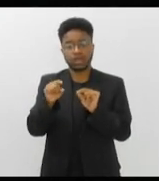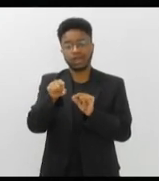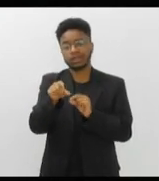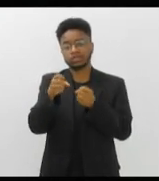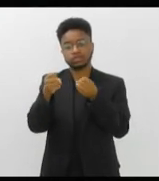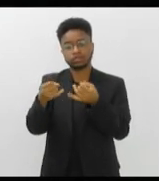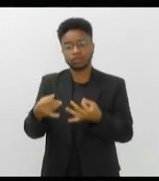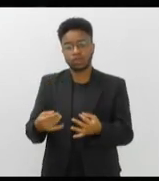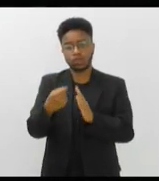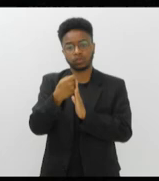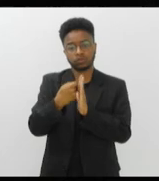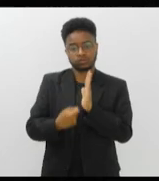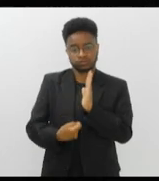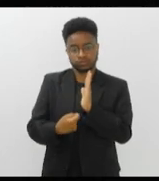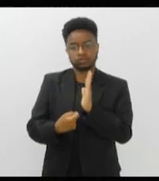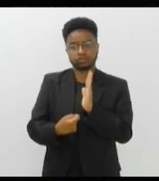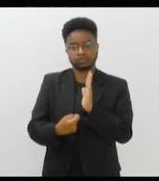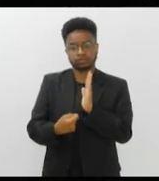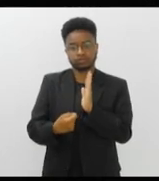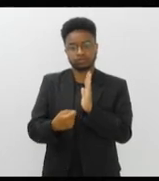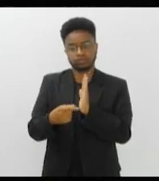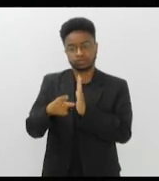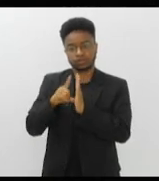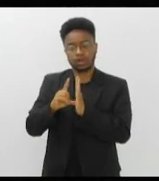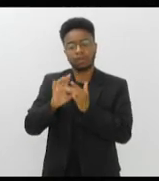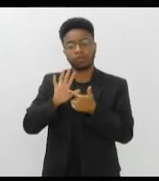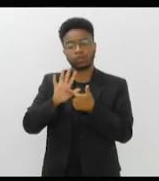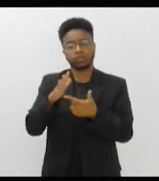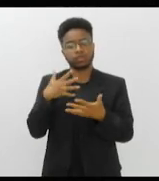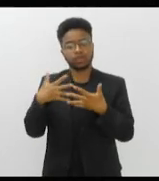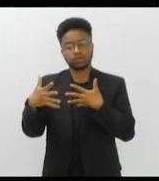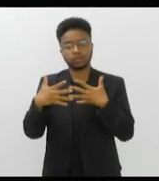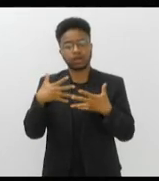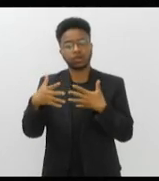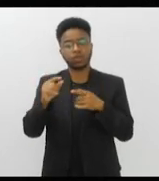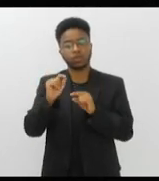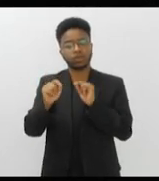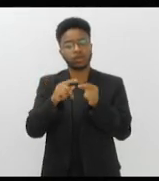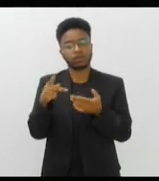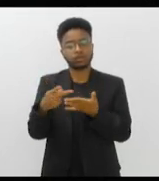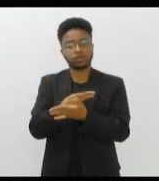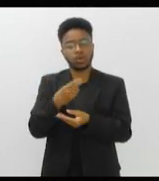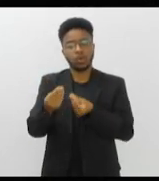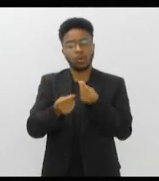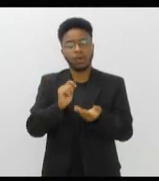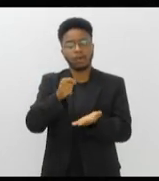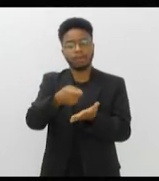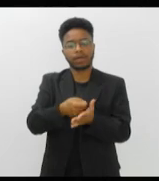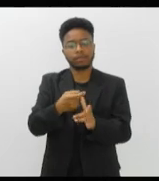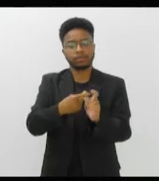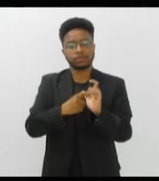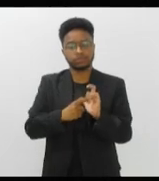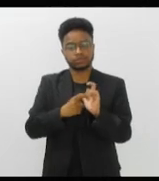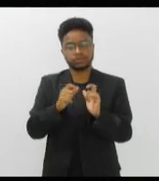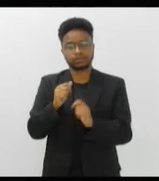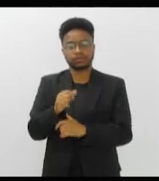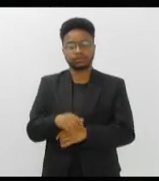a redação Inicial deu mais transparência sobre o pagamento pela dívida